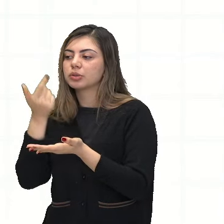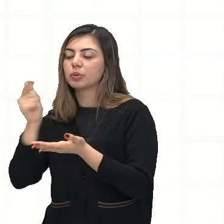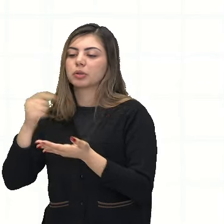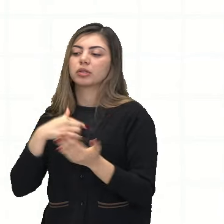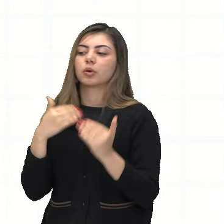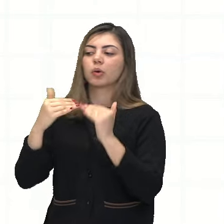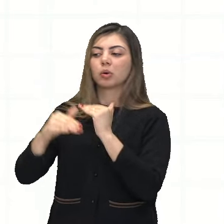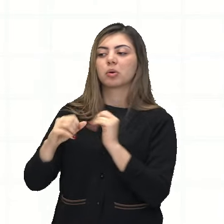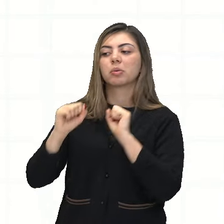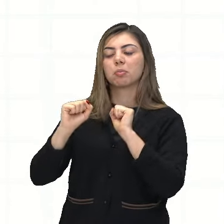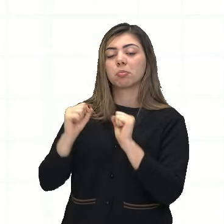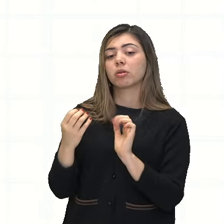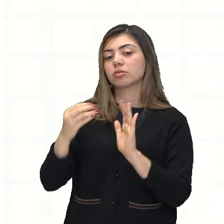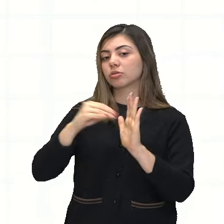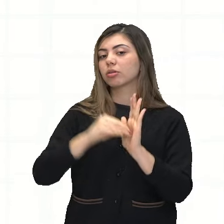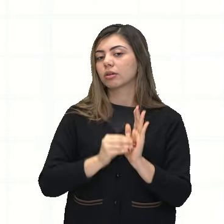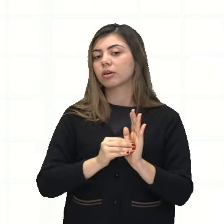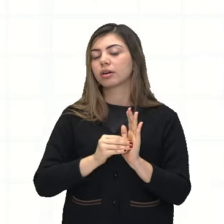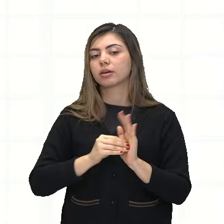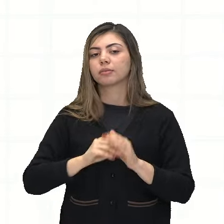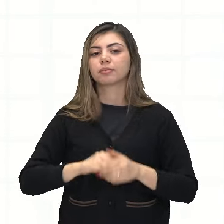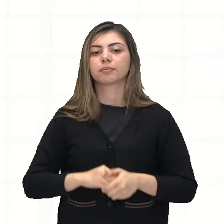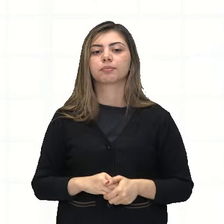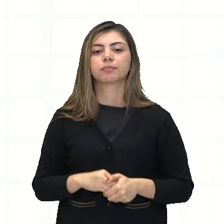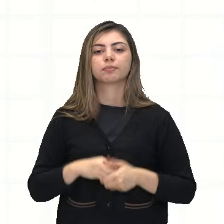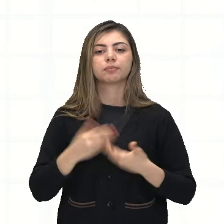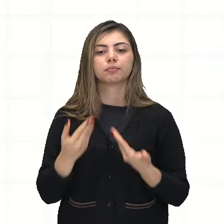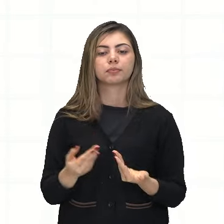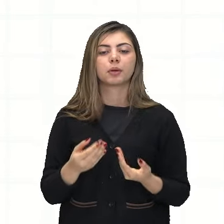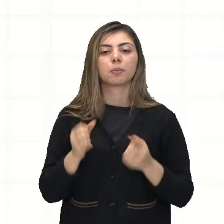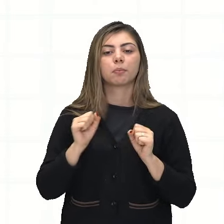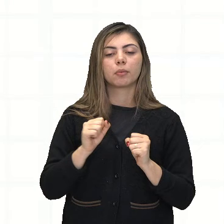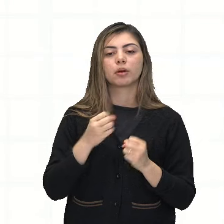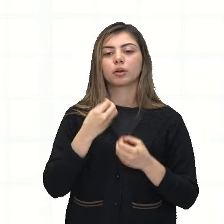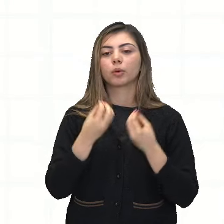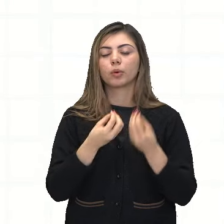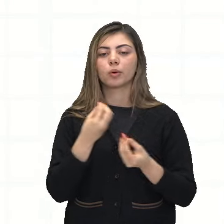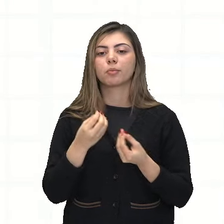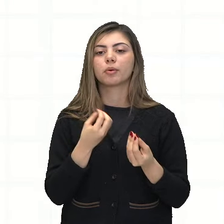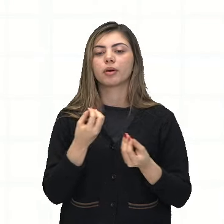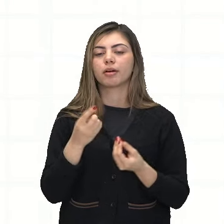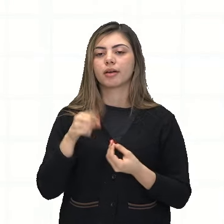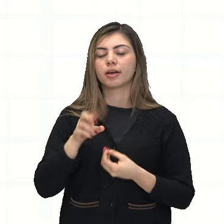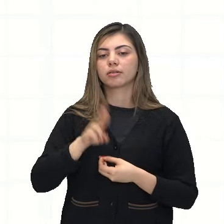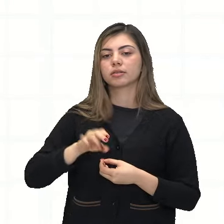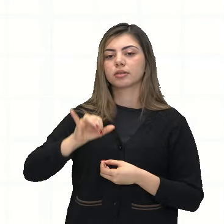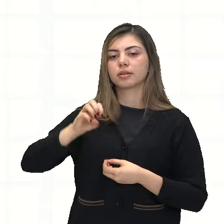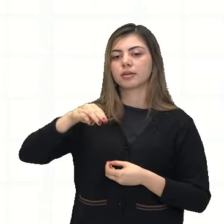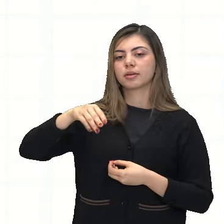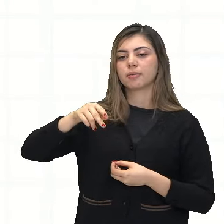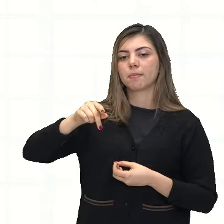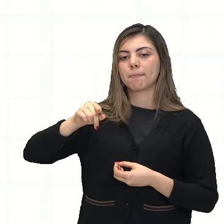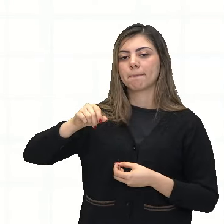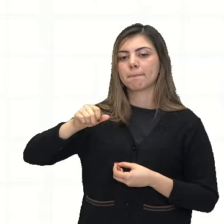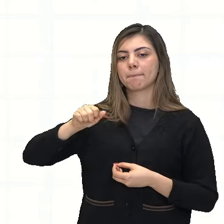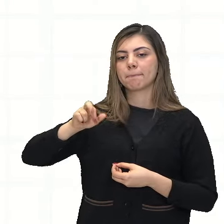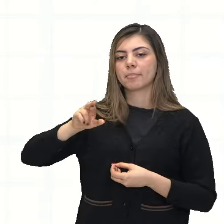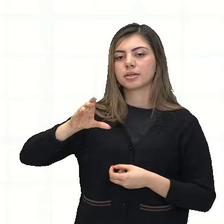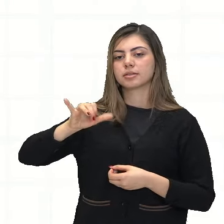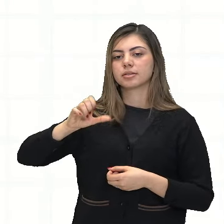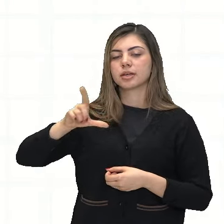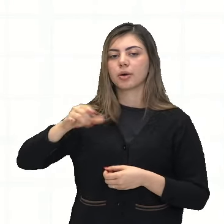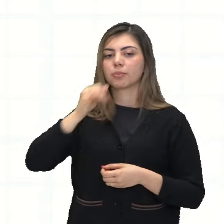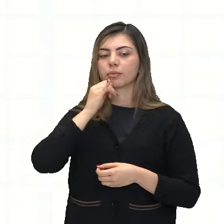estão bem fundamentados então devem ser apresentados de forma Imparcial e respeitosas é importante